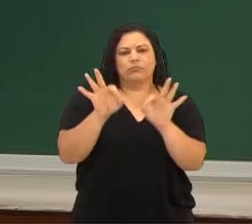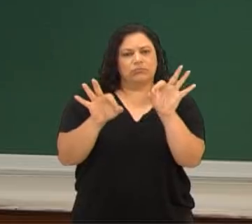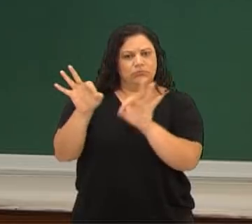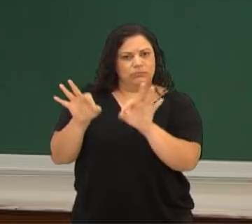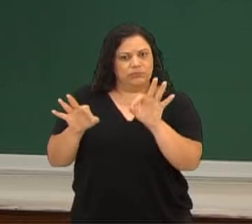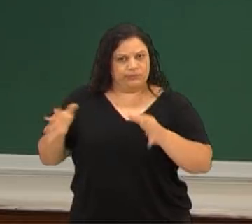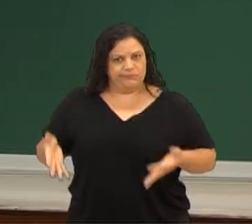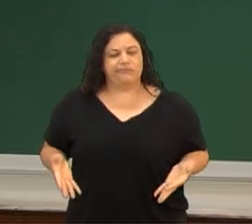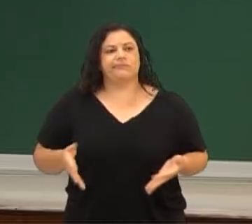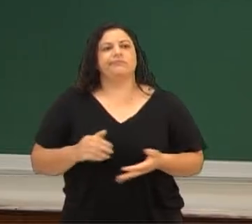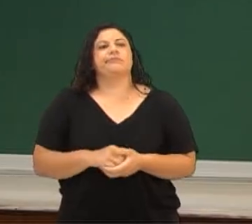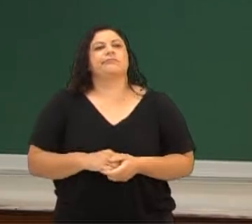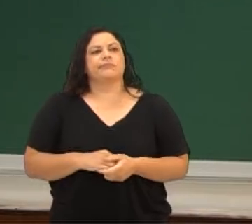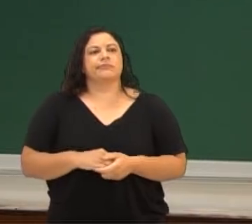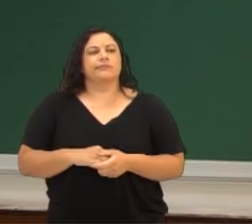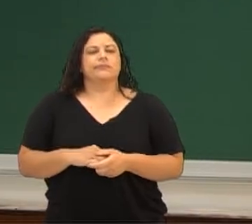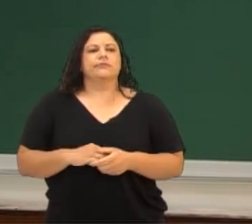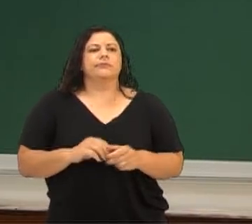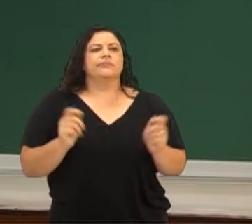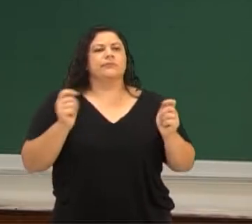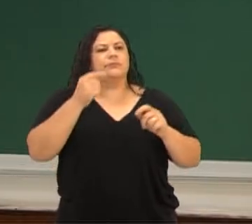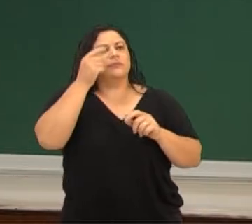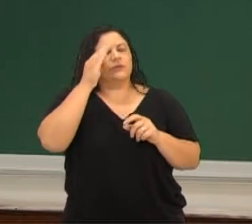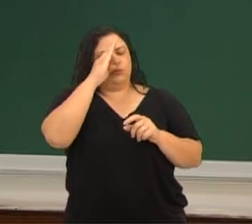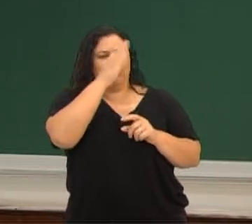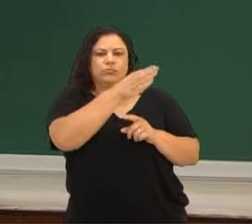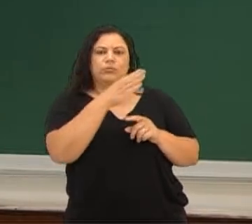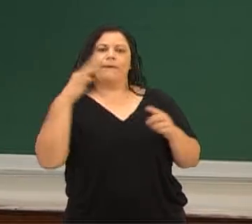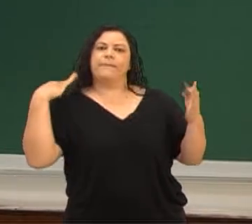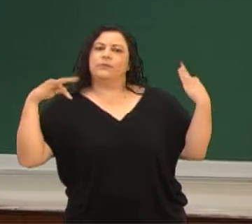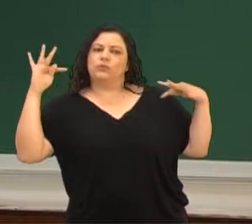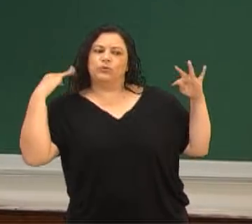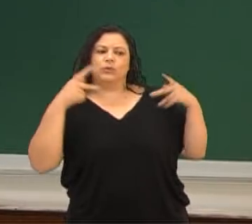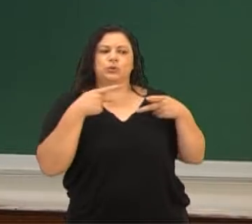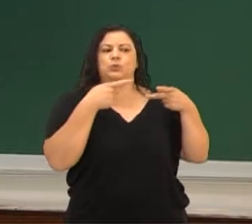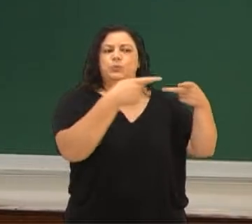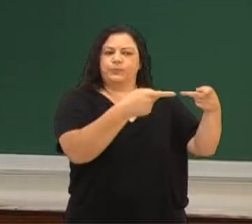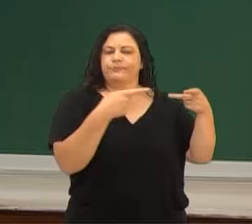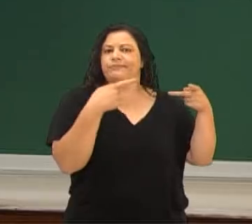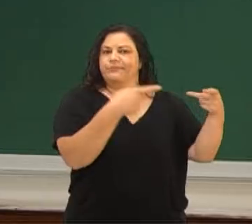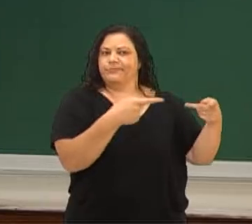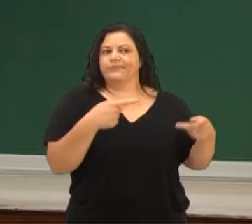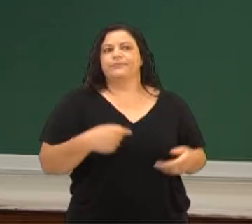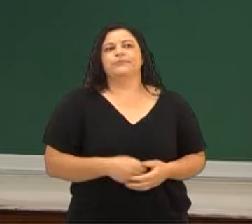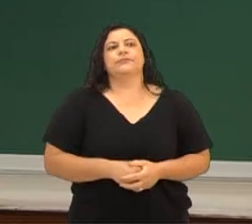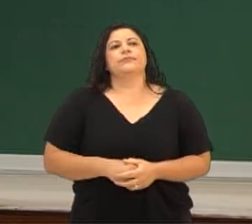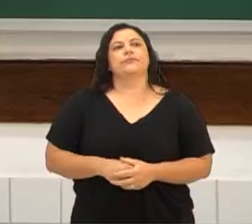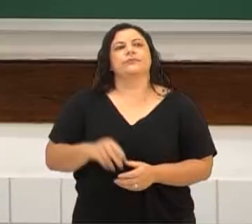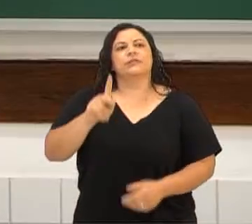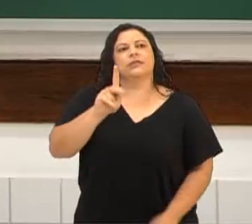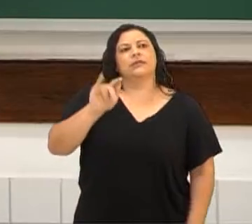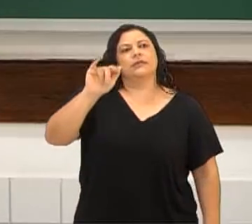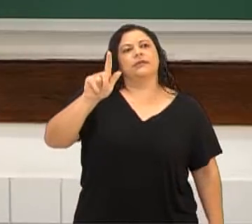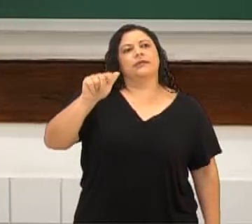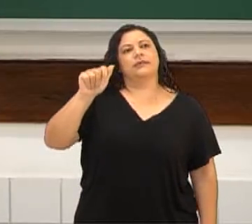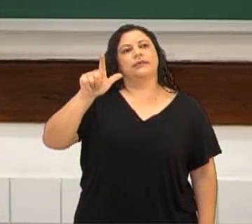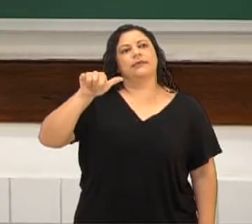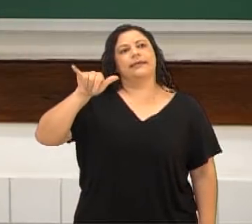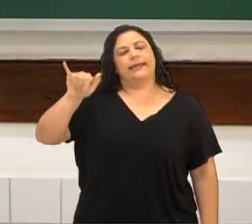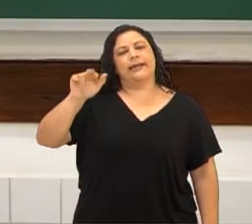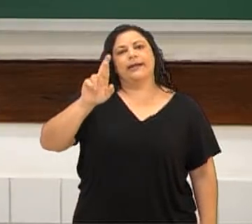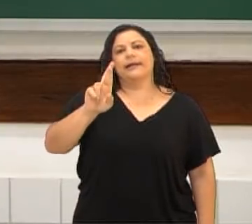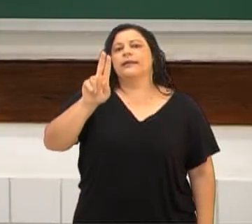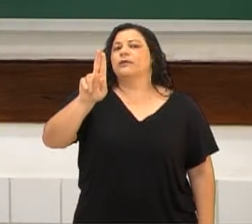organizada, né? E é um dos destinos mais procurados aí por turistas e tudo mais. Cidade de Kigali, em Ruanda, essa sim é a